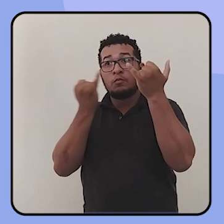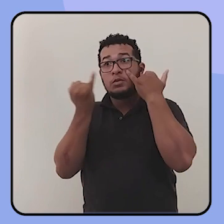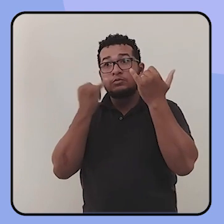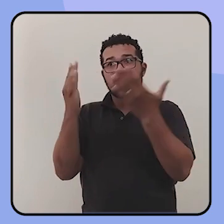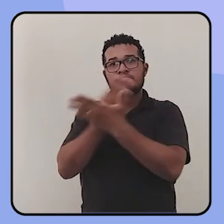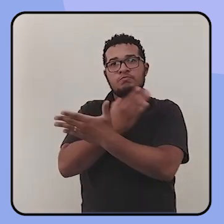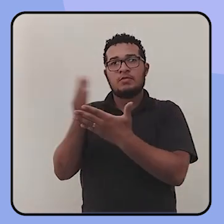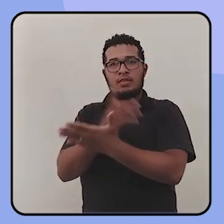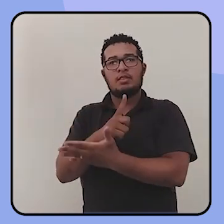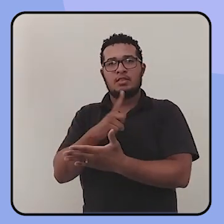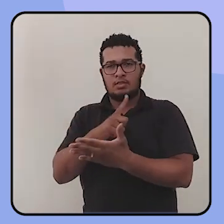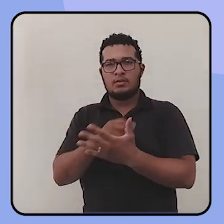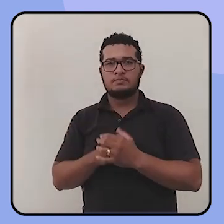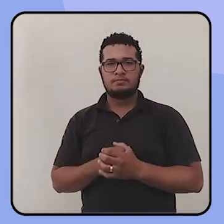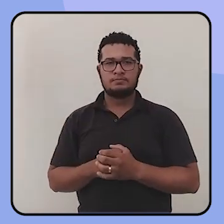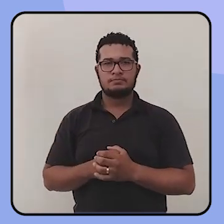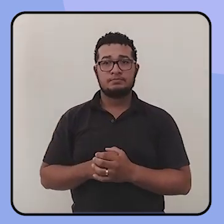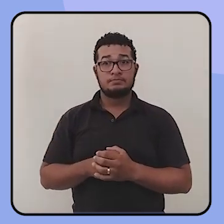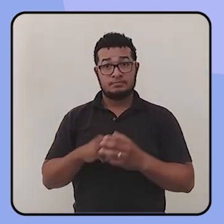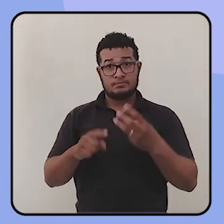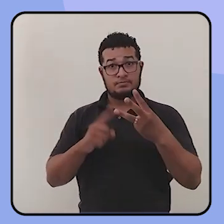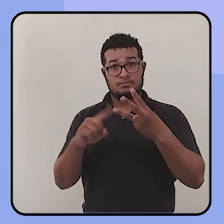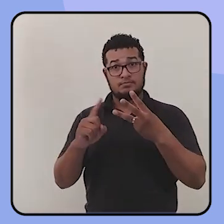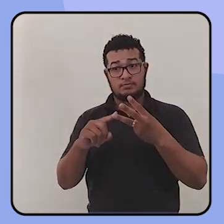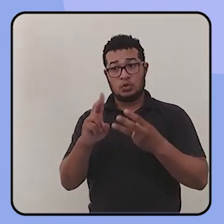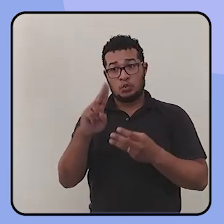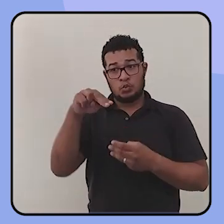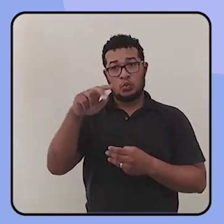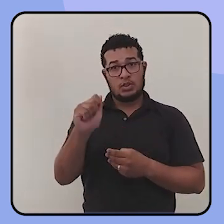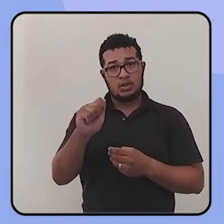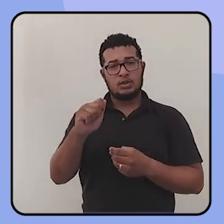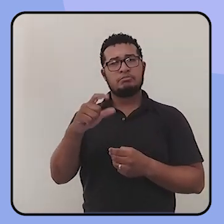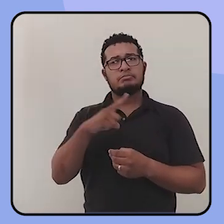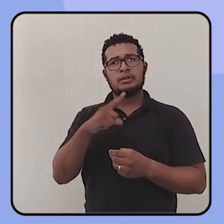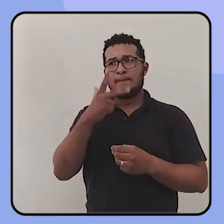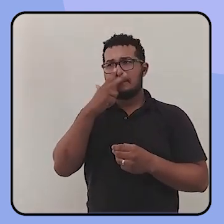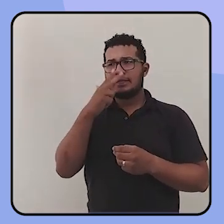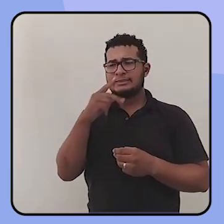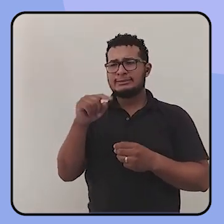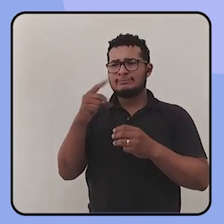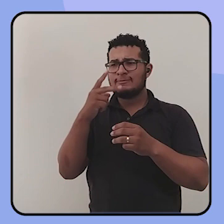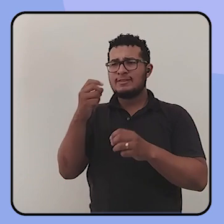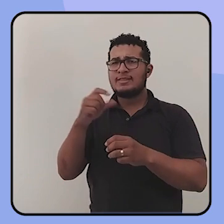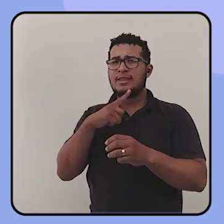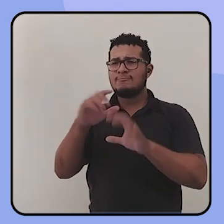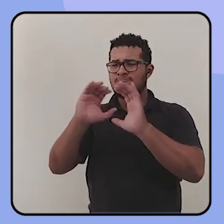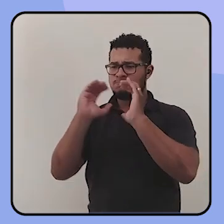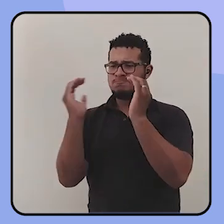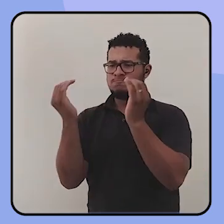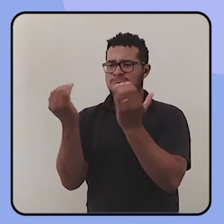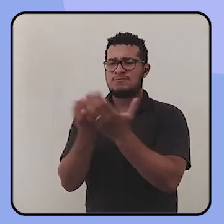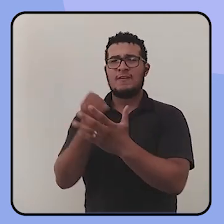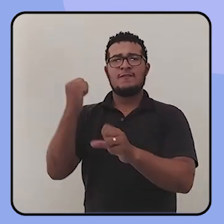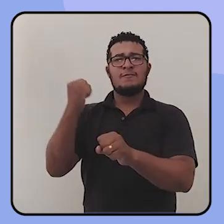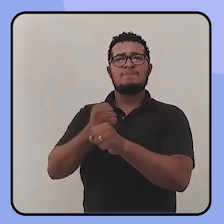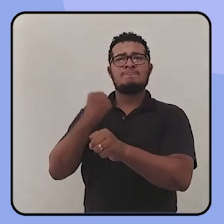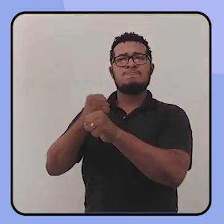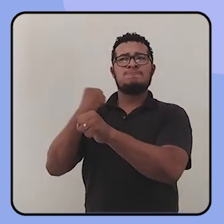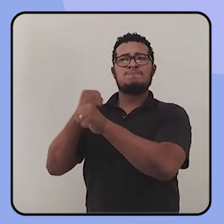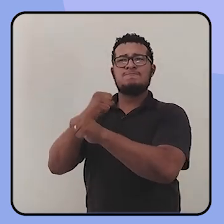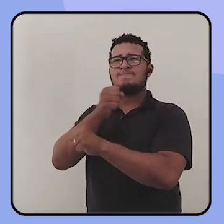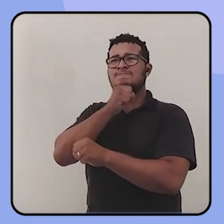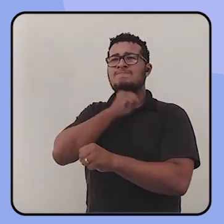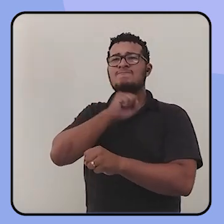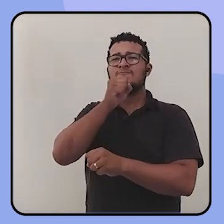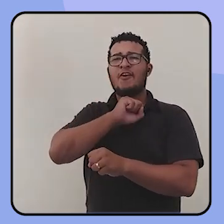informações preciosas sobre essa tradição. A tradição una apresenta uma das cerâmicas mais antigas do Brasil, fora da Amazônia, por